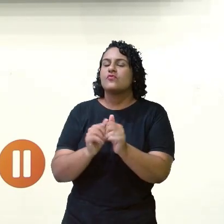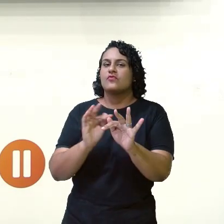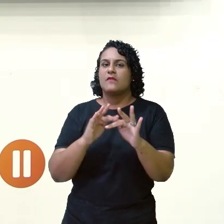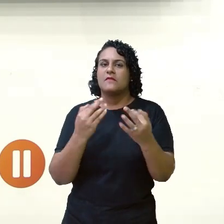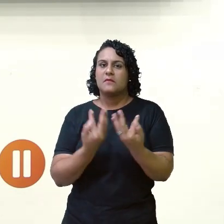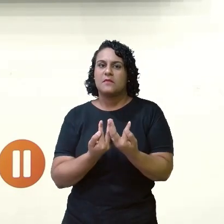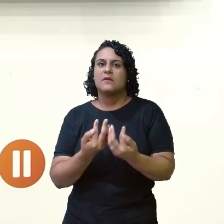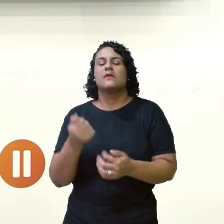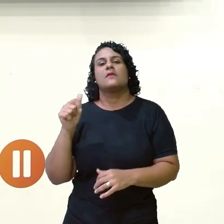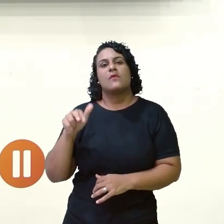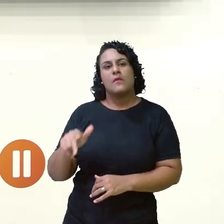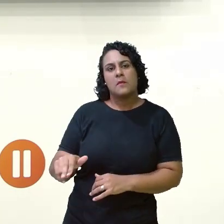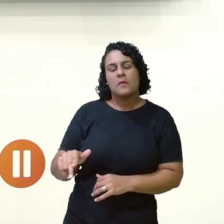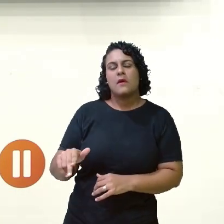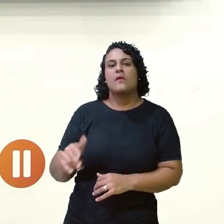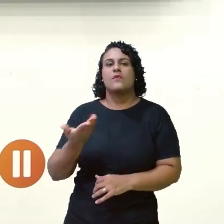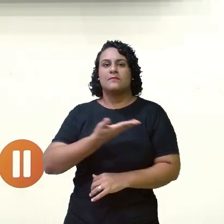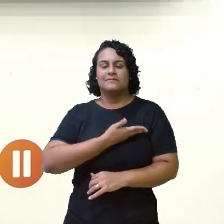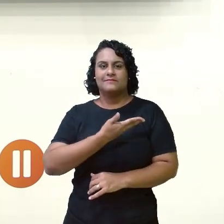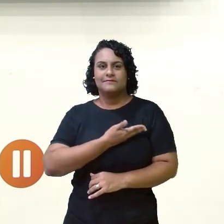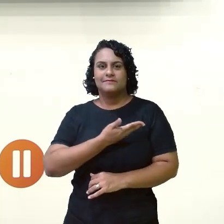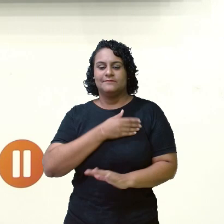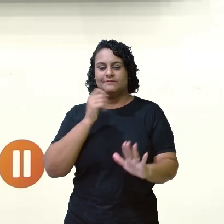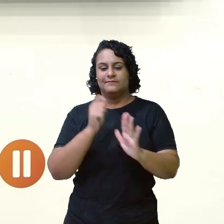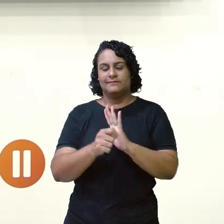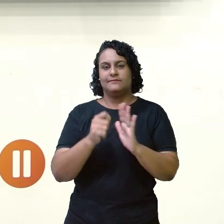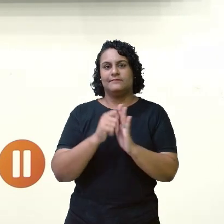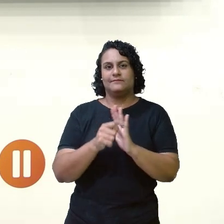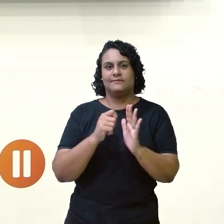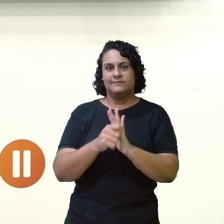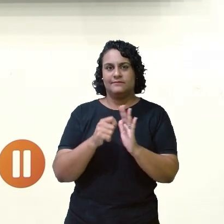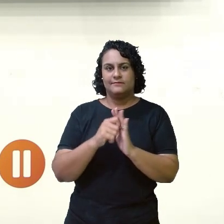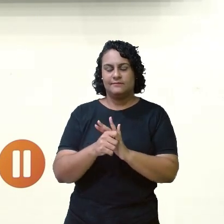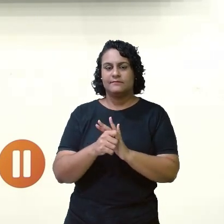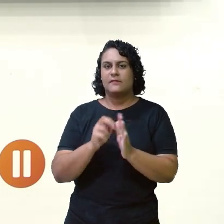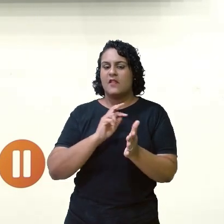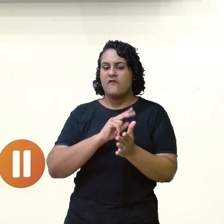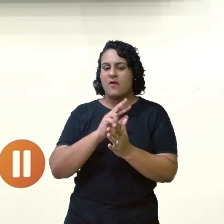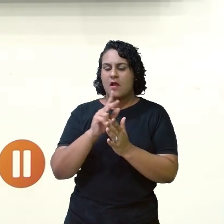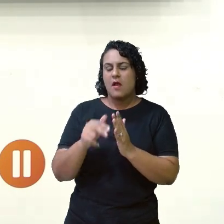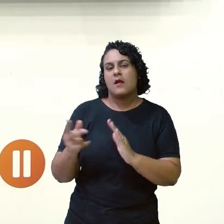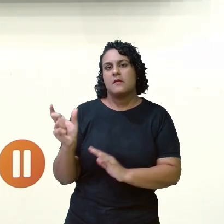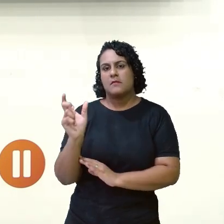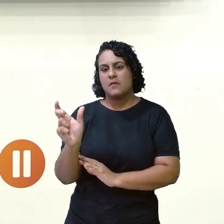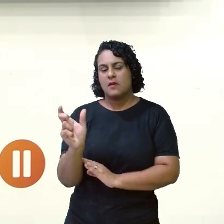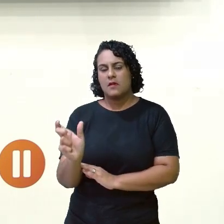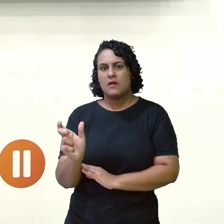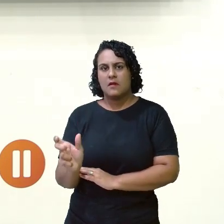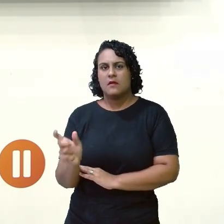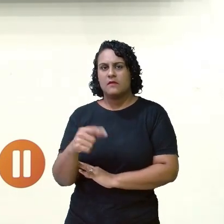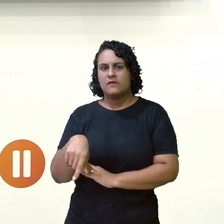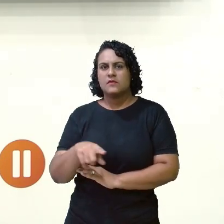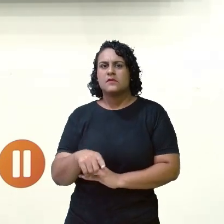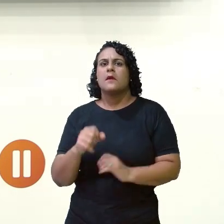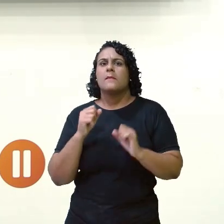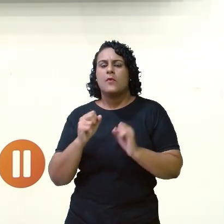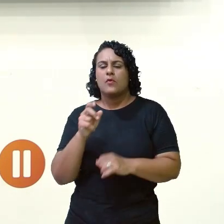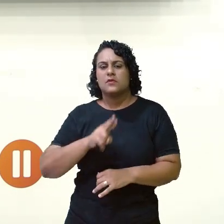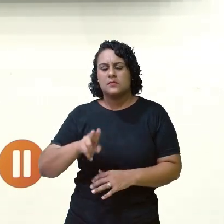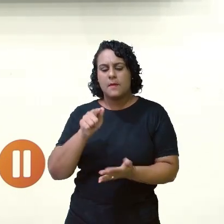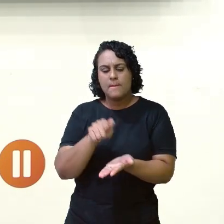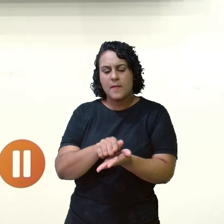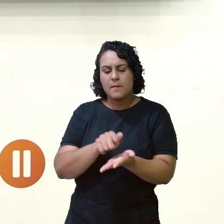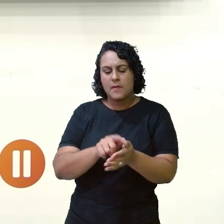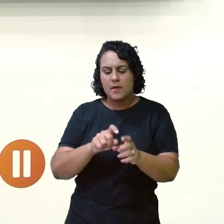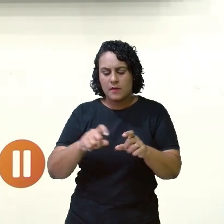os irmãos, com os amigos. Escrevam aí várias palavras, vocês fazem em papéis, em pedaços de